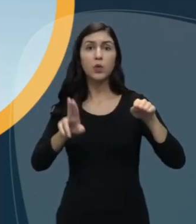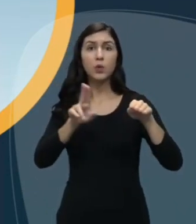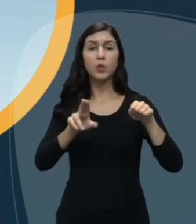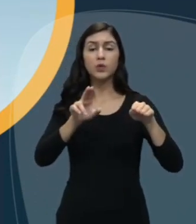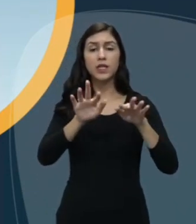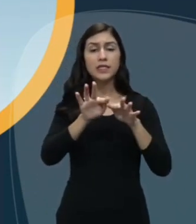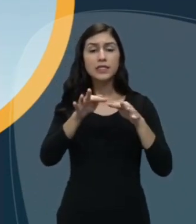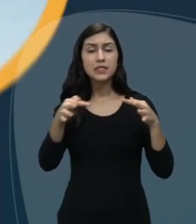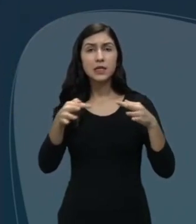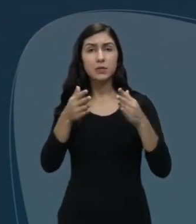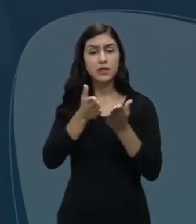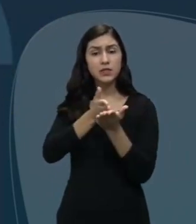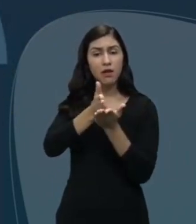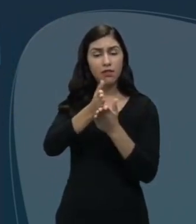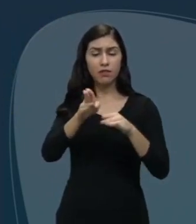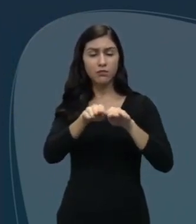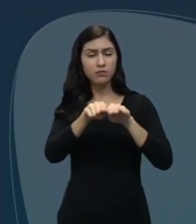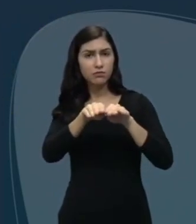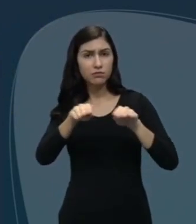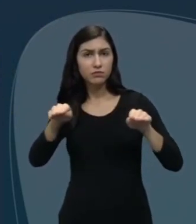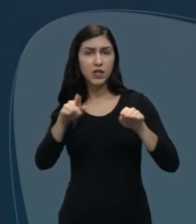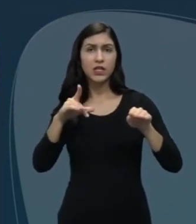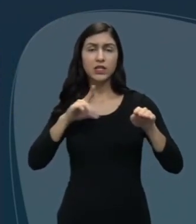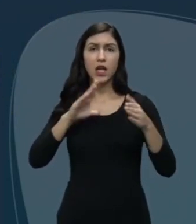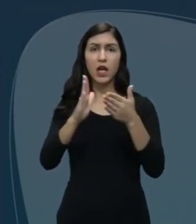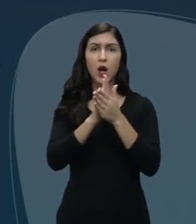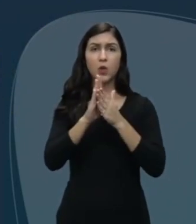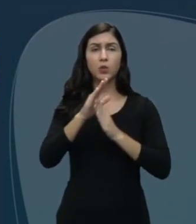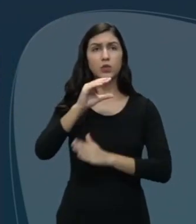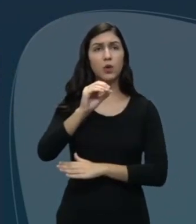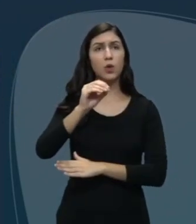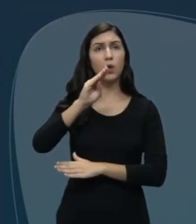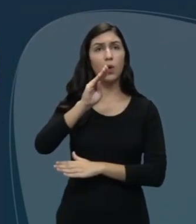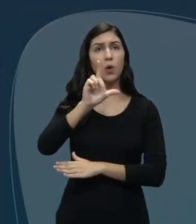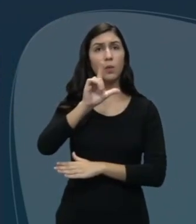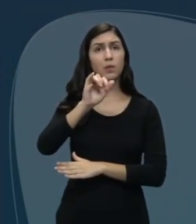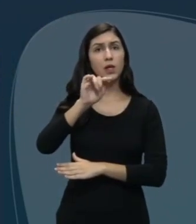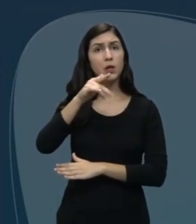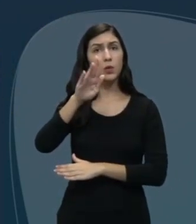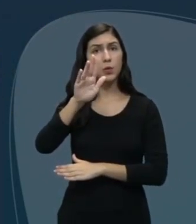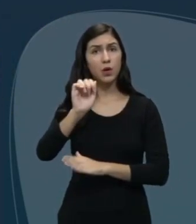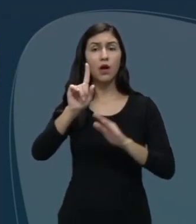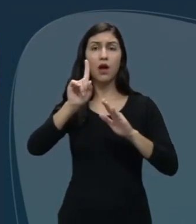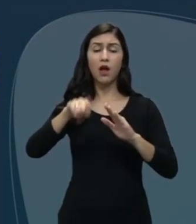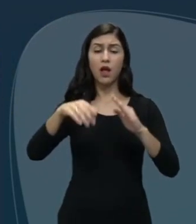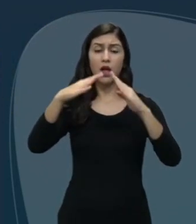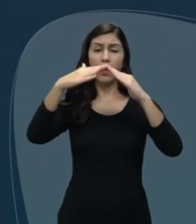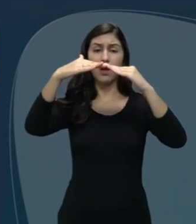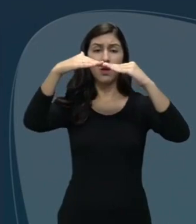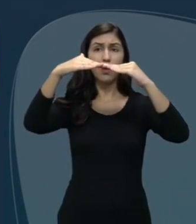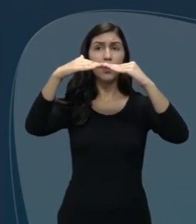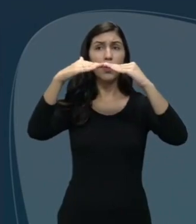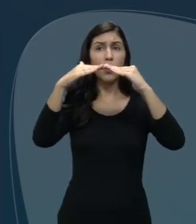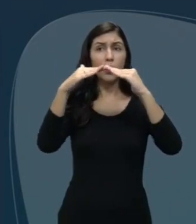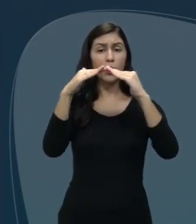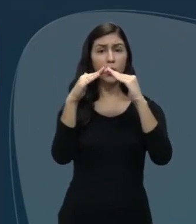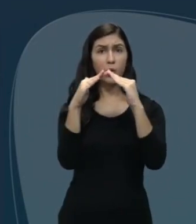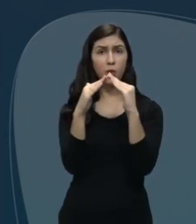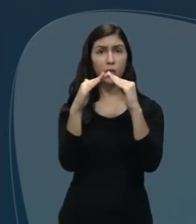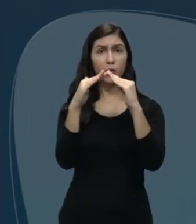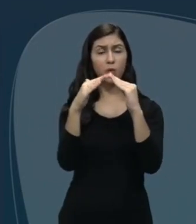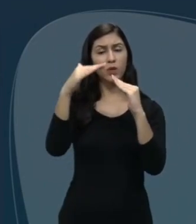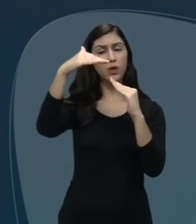simples reta. Também temos casos de flexão oblíqua, quando há momentos fletores atuando fora de um dos